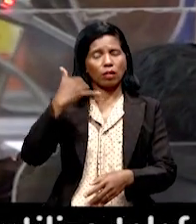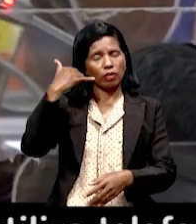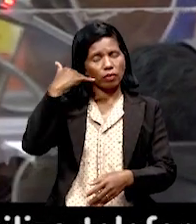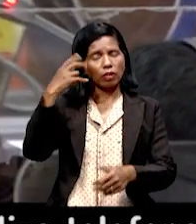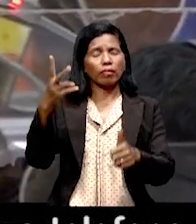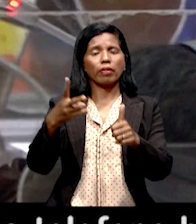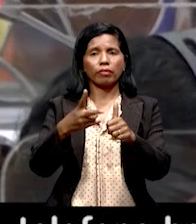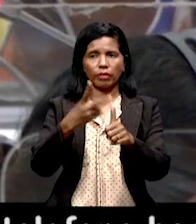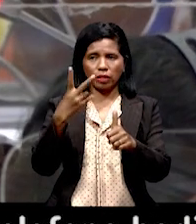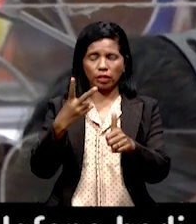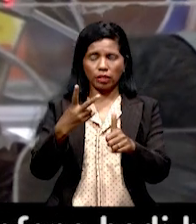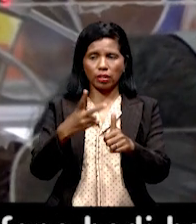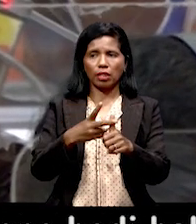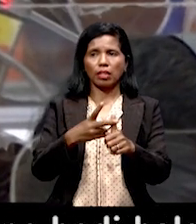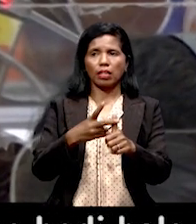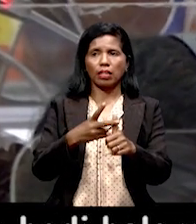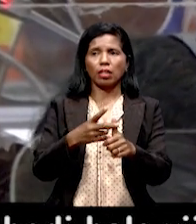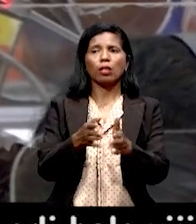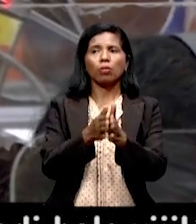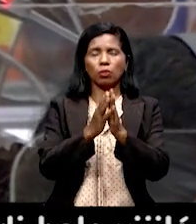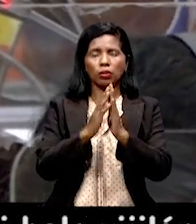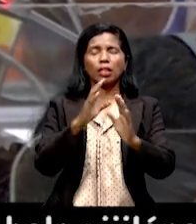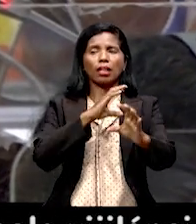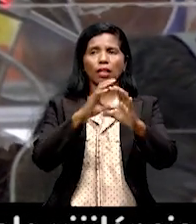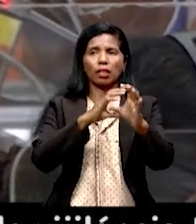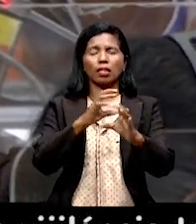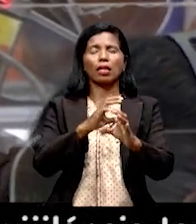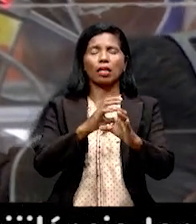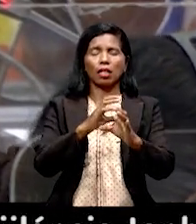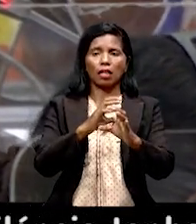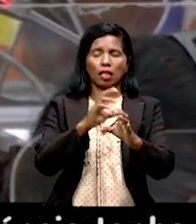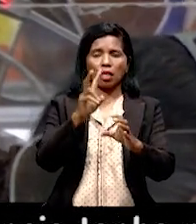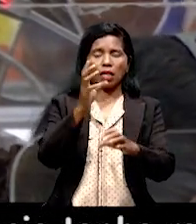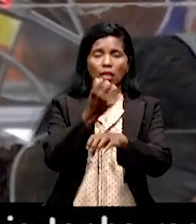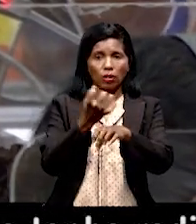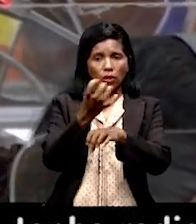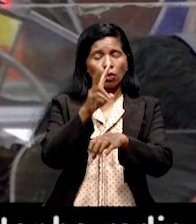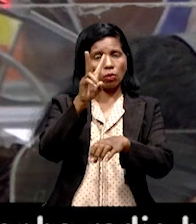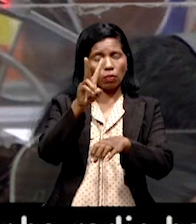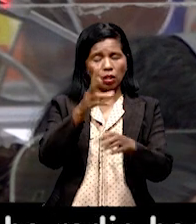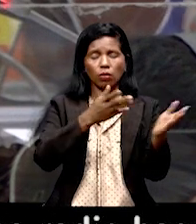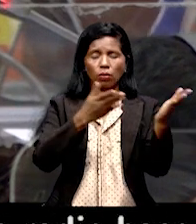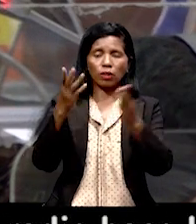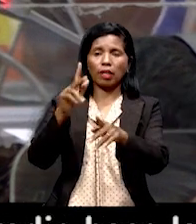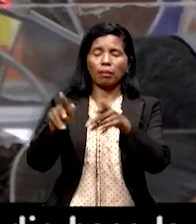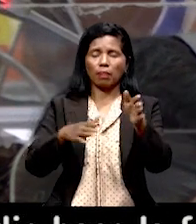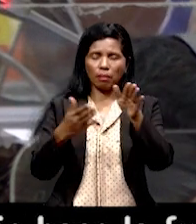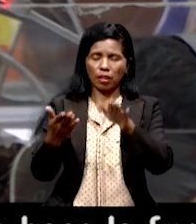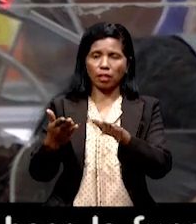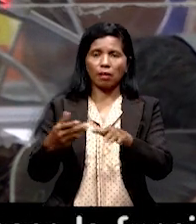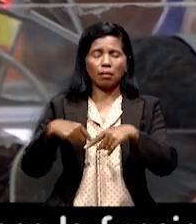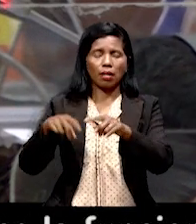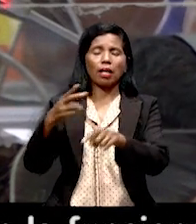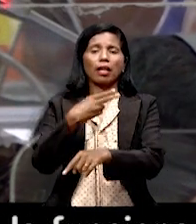vice orientado na ba diretor geral husu karu funerário rua tula mate ba ermera mai betoi hene ba resposta saída